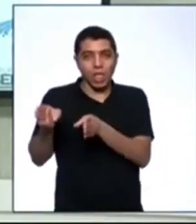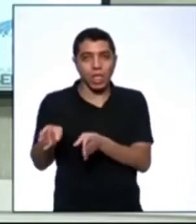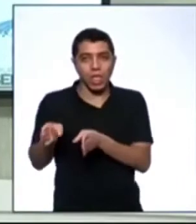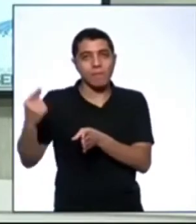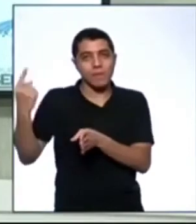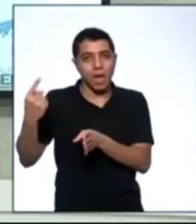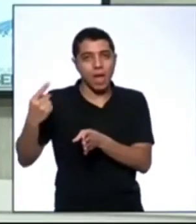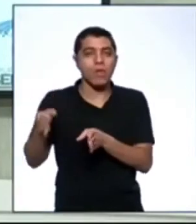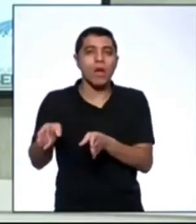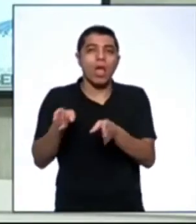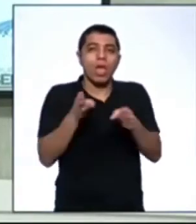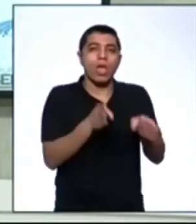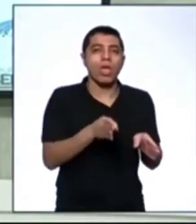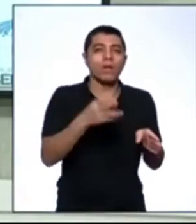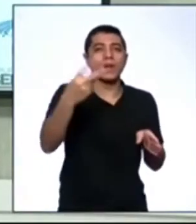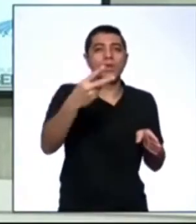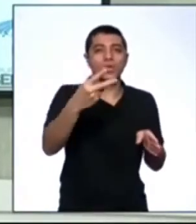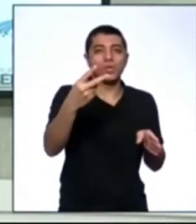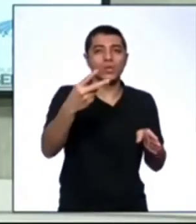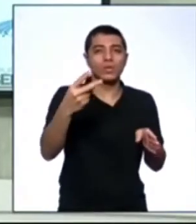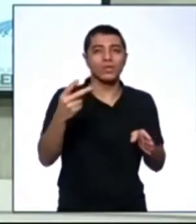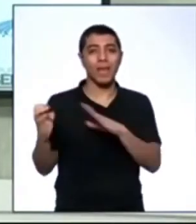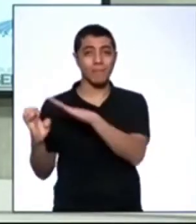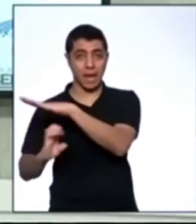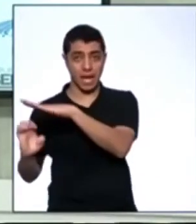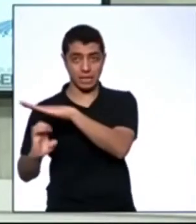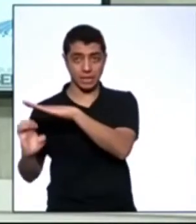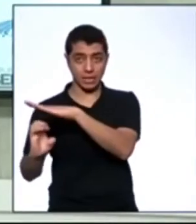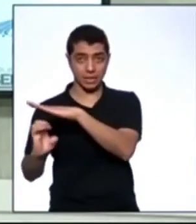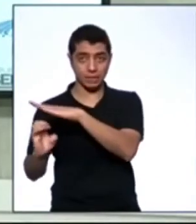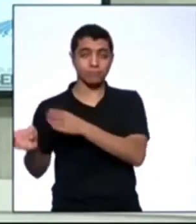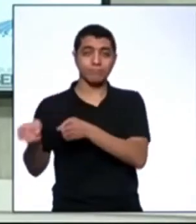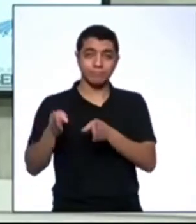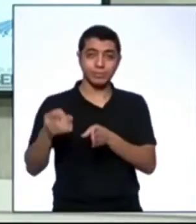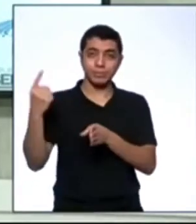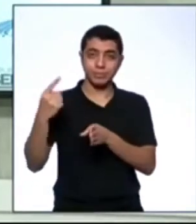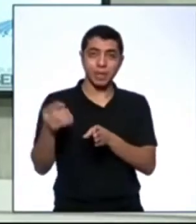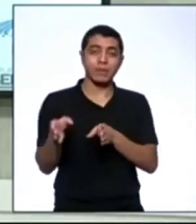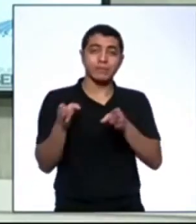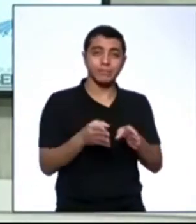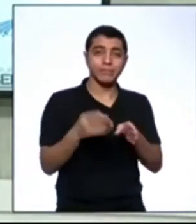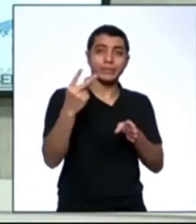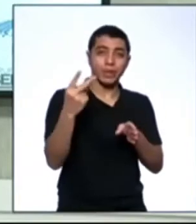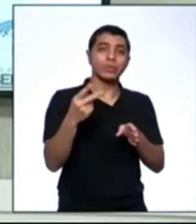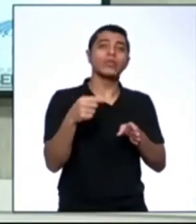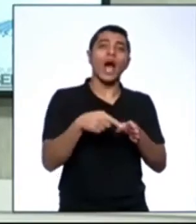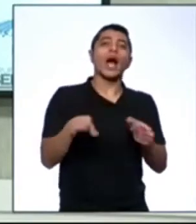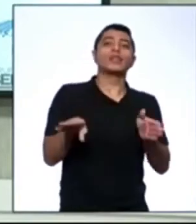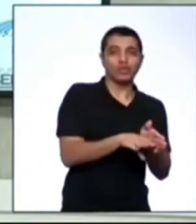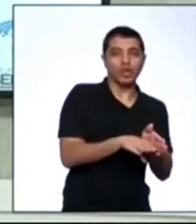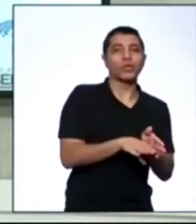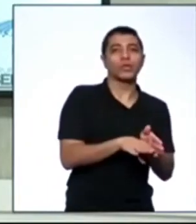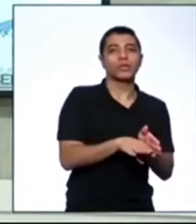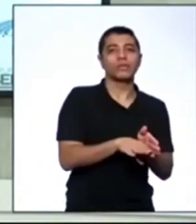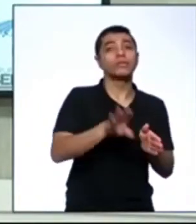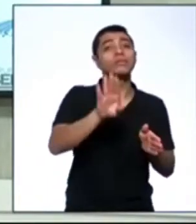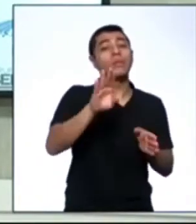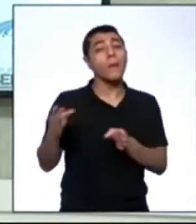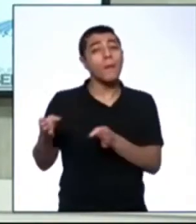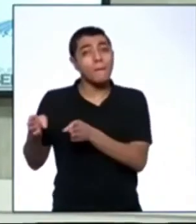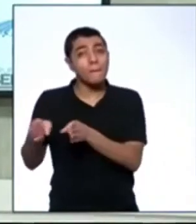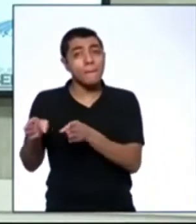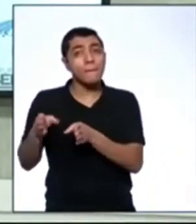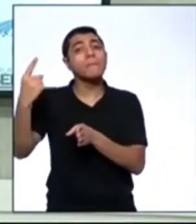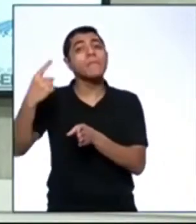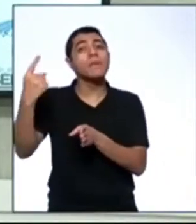2 etapas para a entrega a ser efetuada. Uma etapa que tem 80 km de extensão e